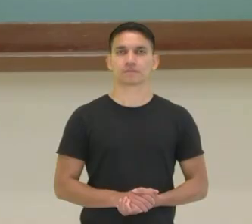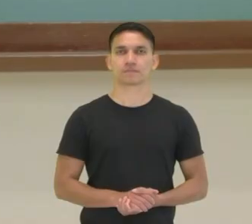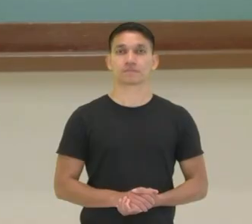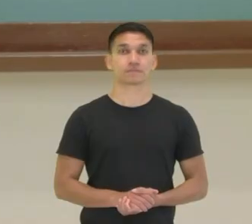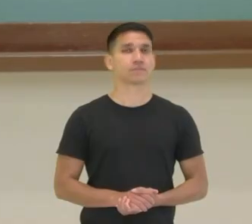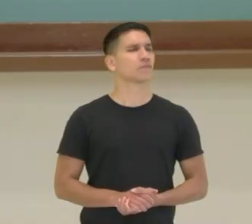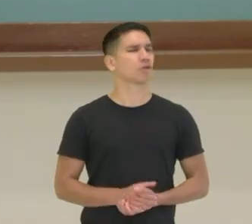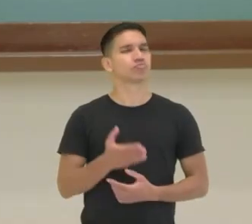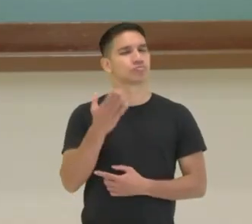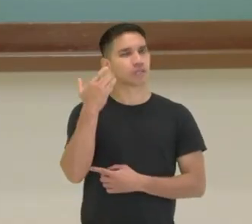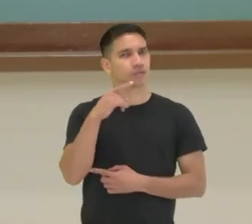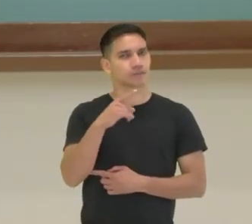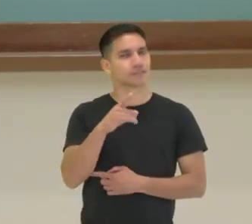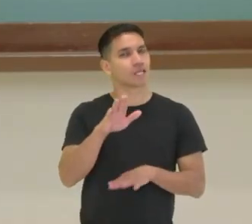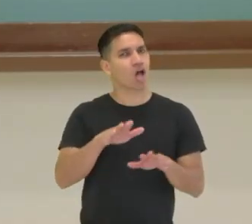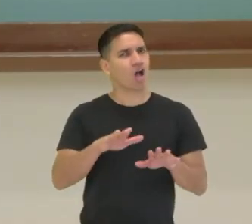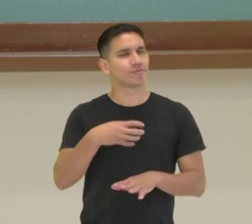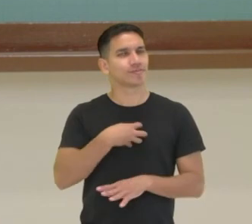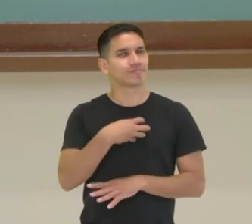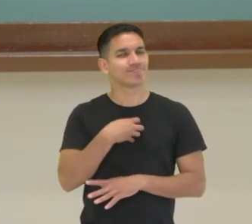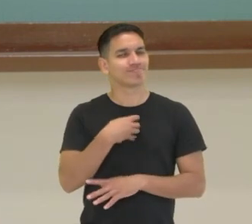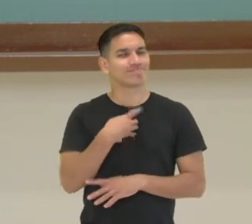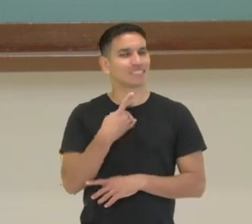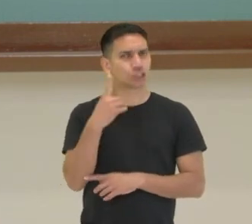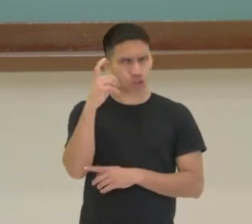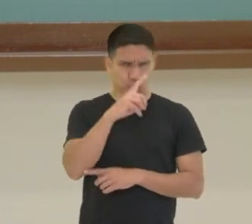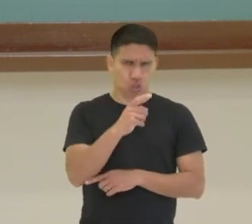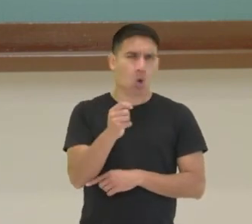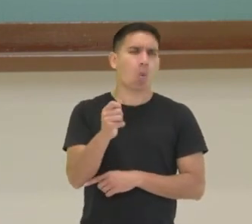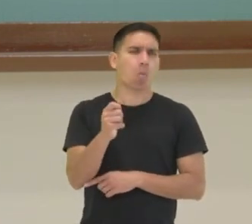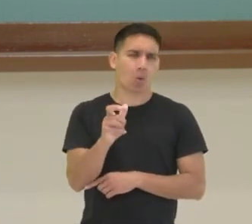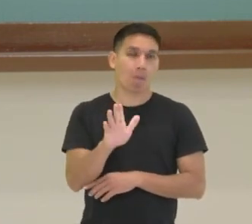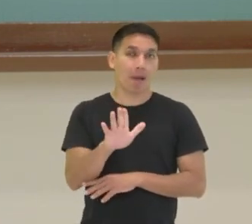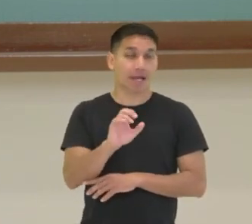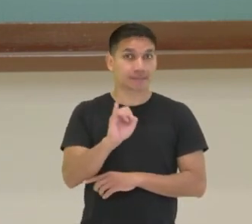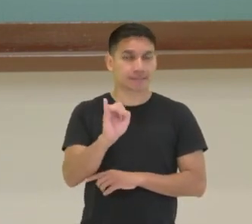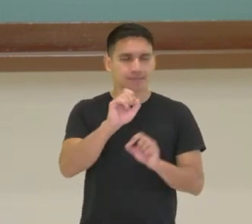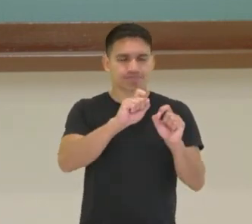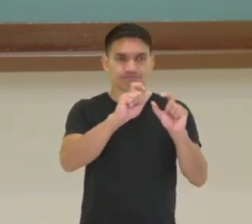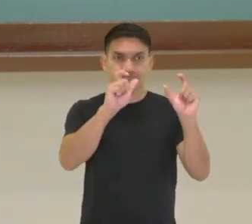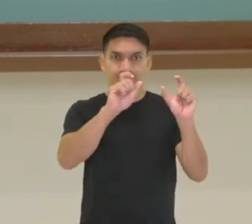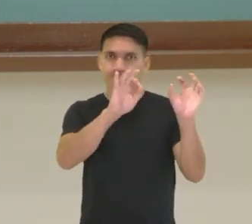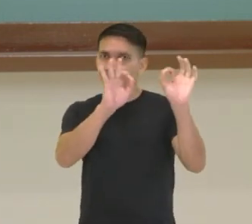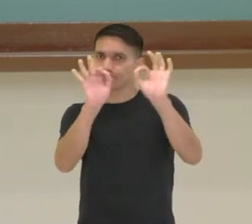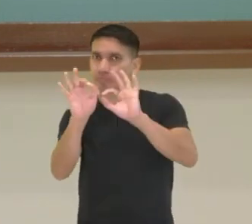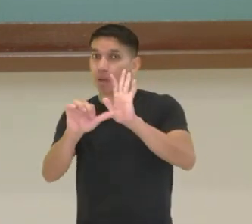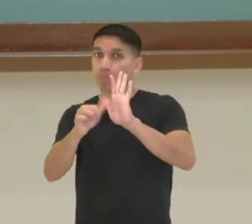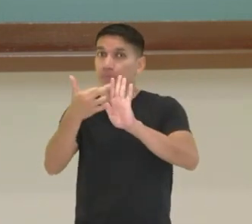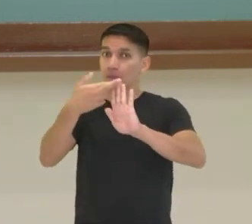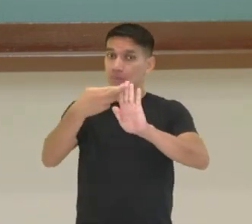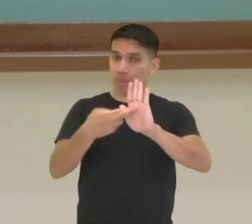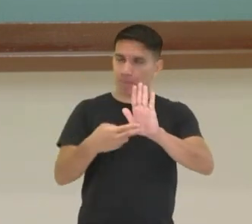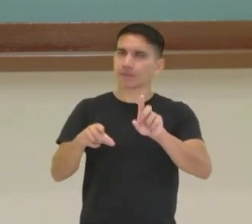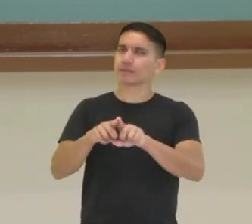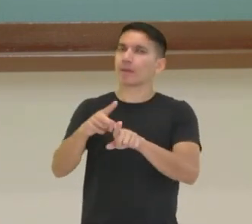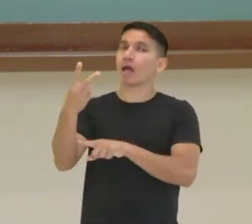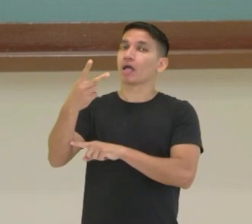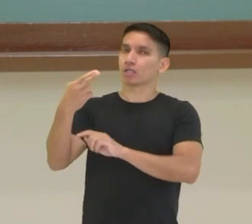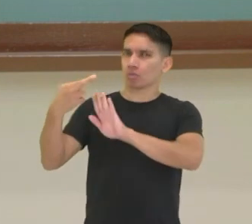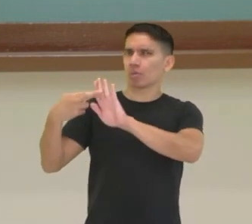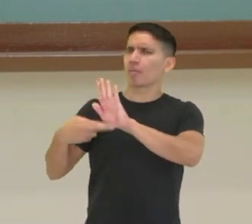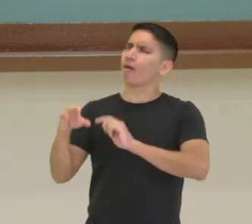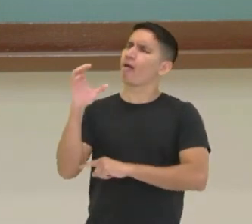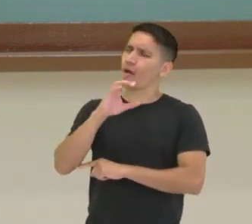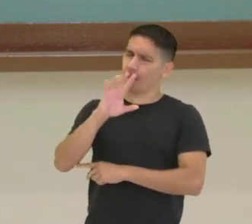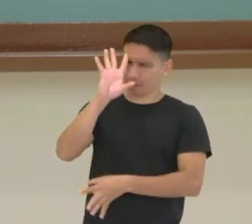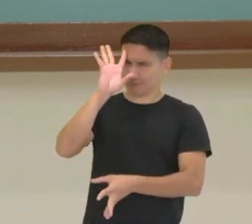Eu sei que você pode ter sentido um pouco de dificuldade nesse exercício, mas se você prestou atenção na primeira propriedade e na segunda propriedade, rapidinho você faz.